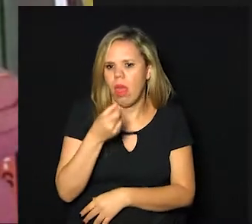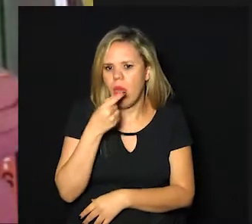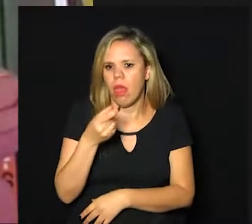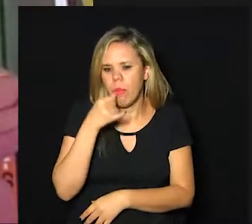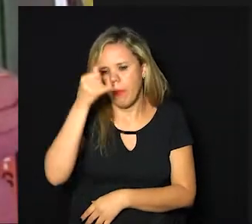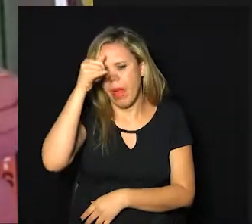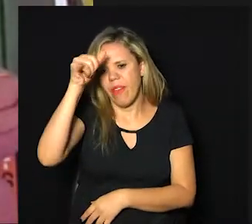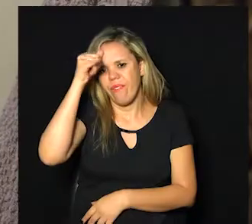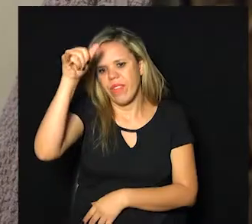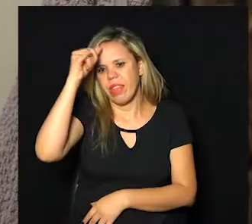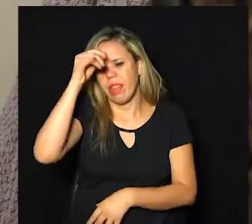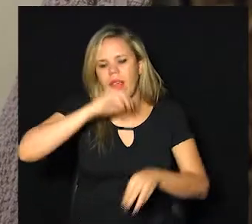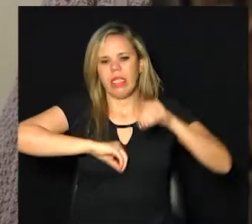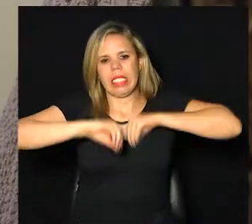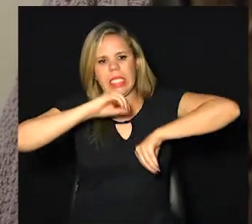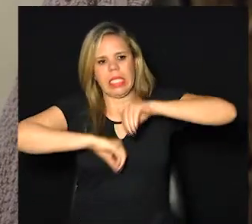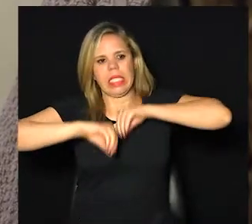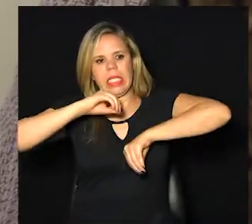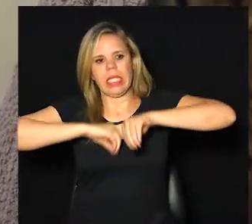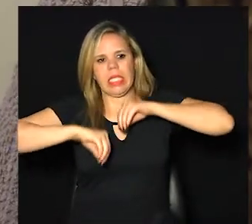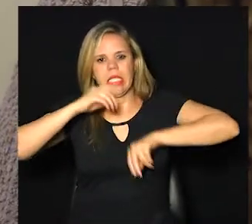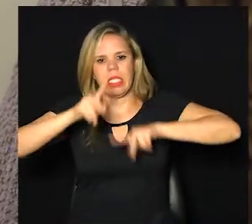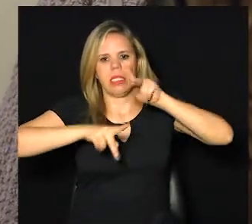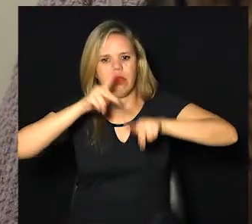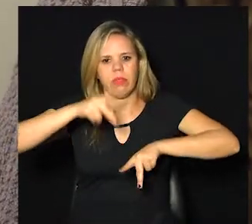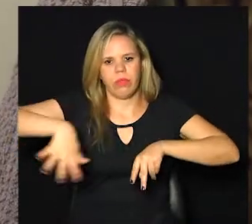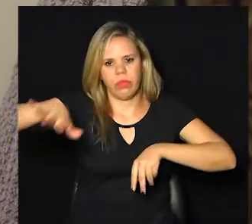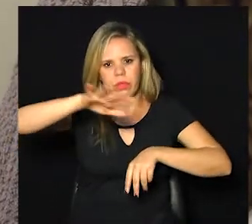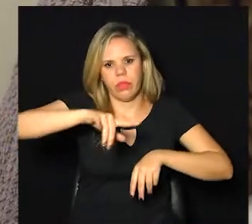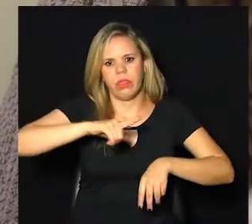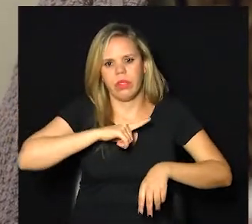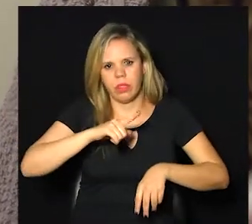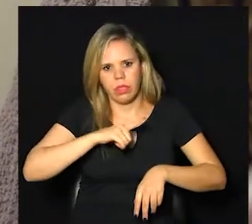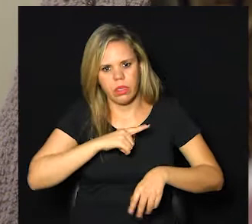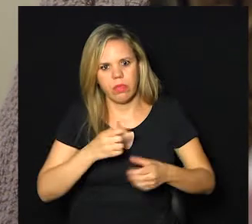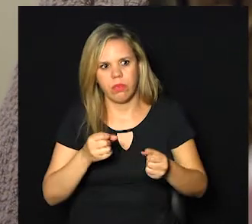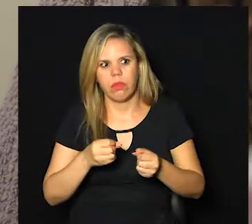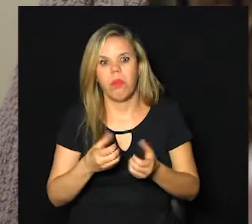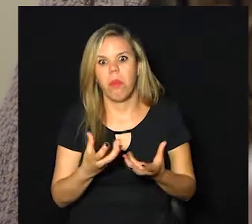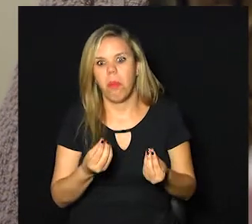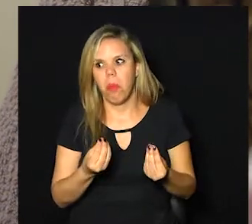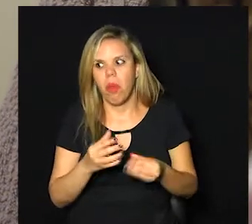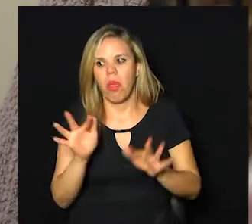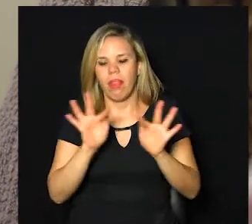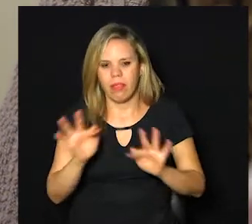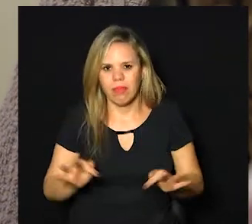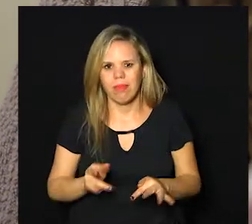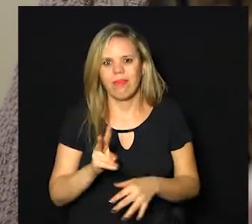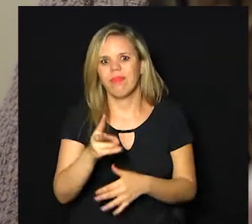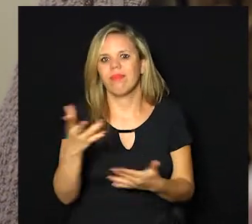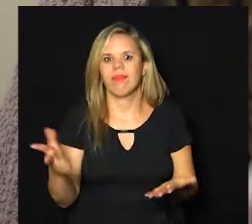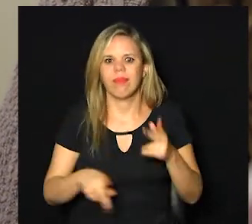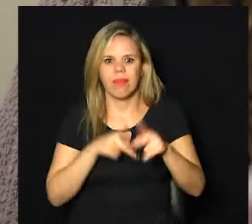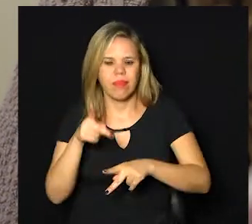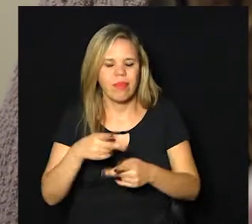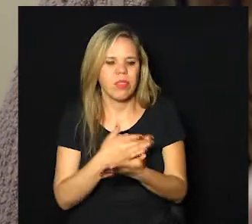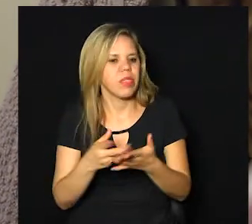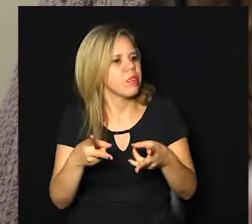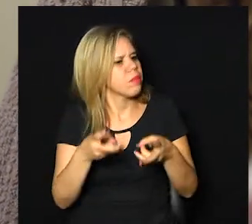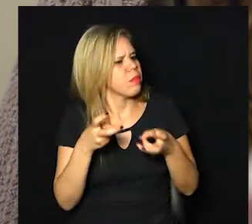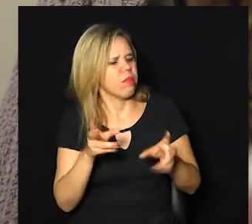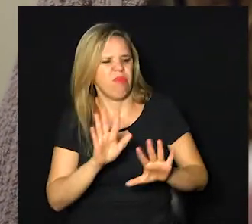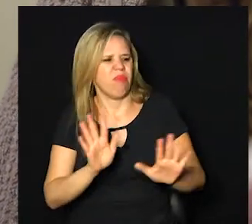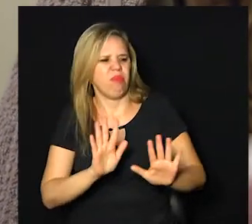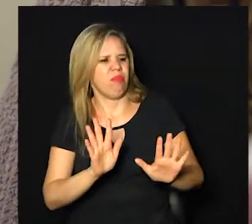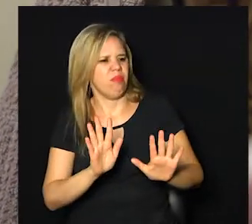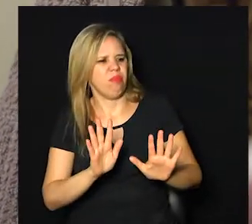remédios antidepressivos, né? Que as pessoas têm esse boom de ser feliz o tempo todo, as pessoas começam a perceber que não é